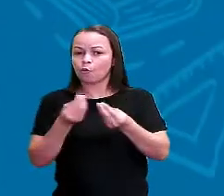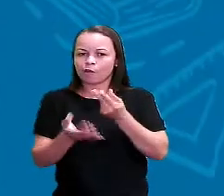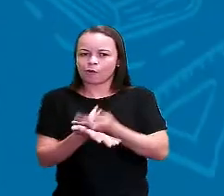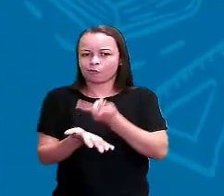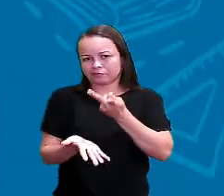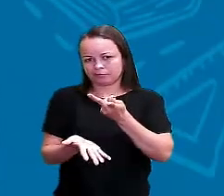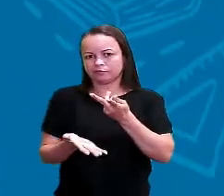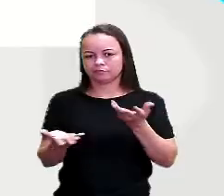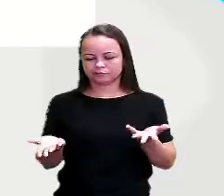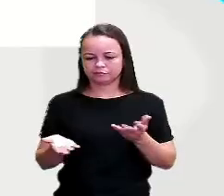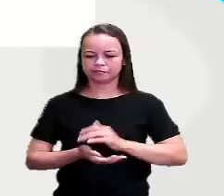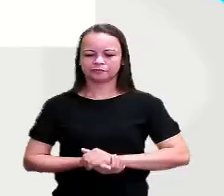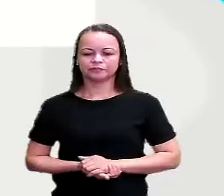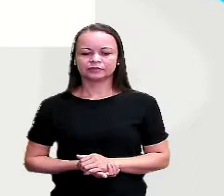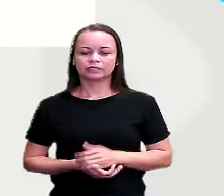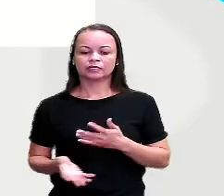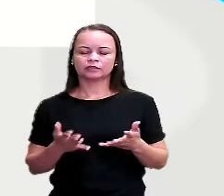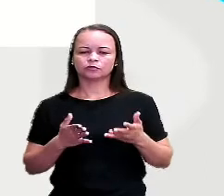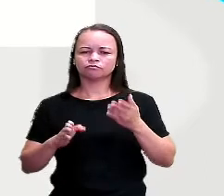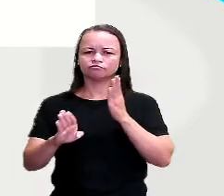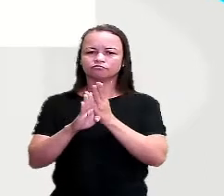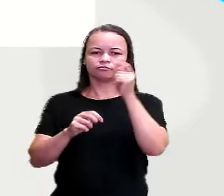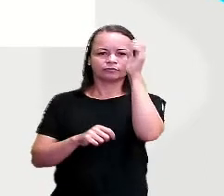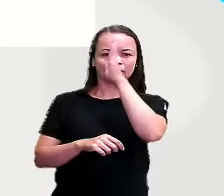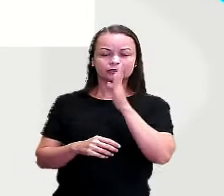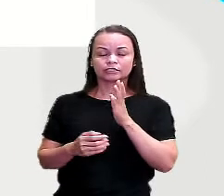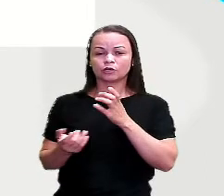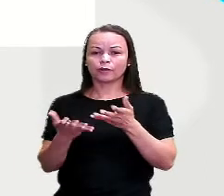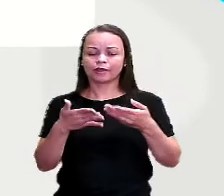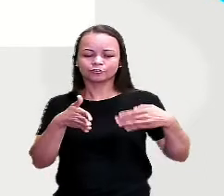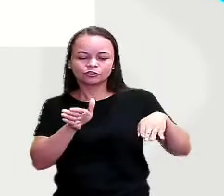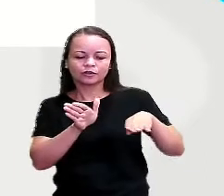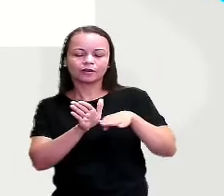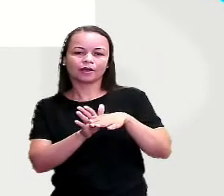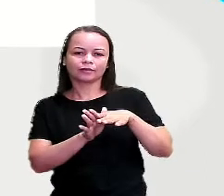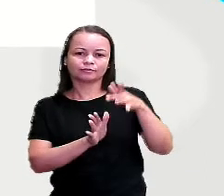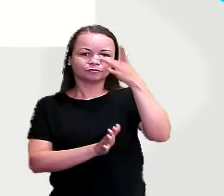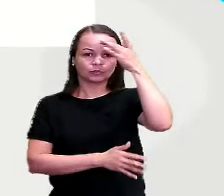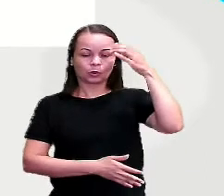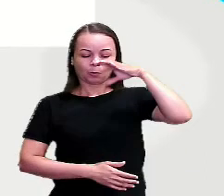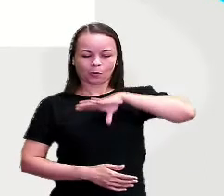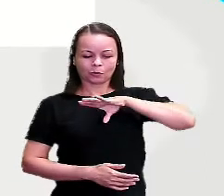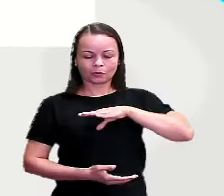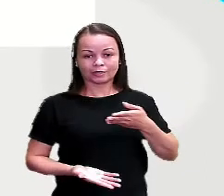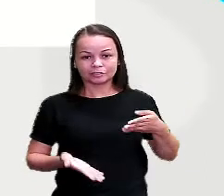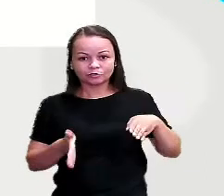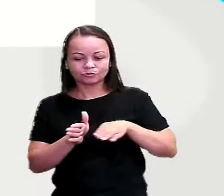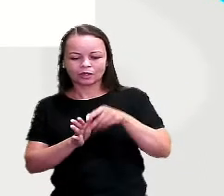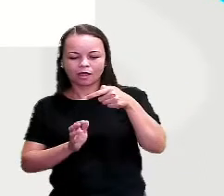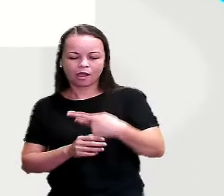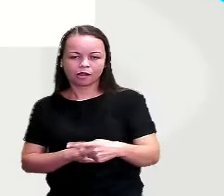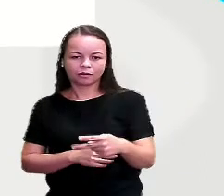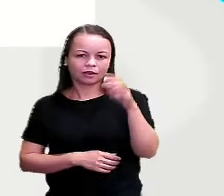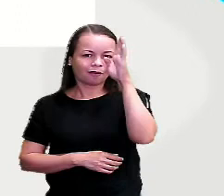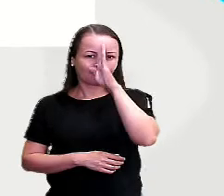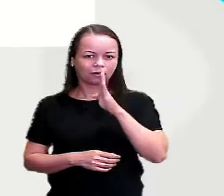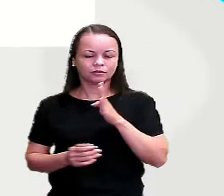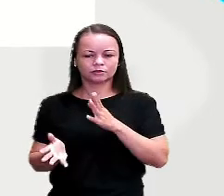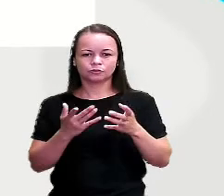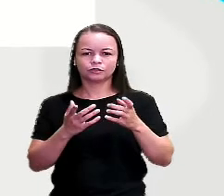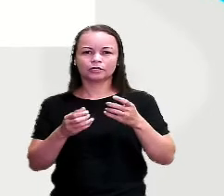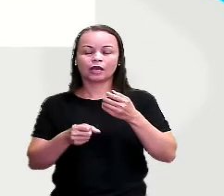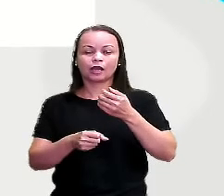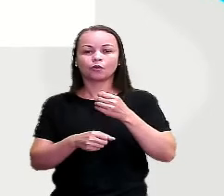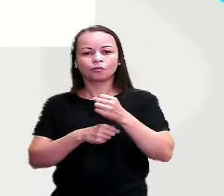do Brasil é como conhecemos a chegada dos portugueses ao Brasil, que aconteceu em 22 de abril